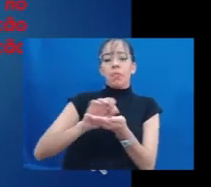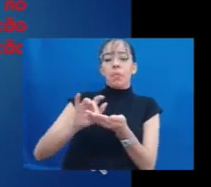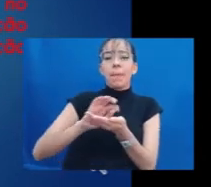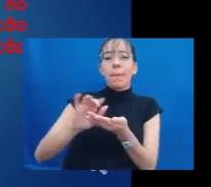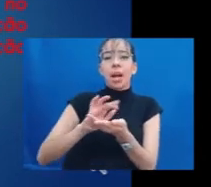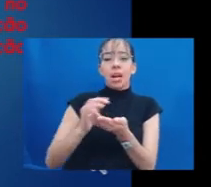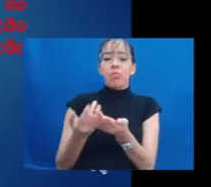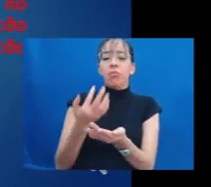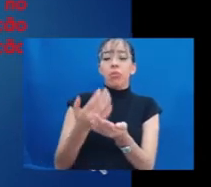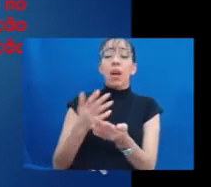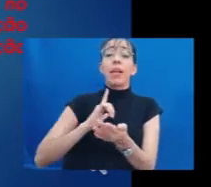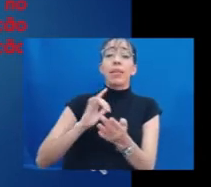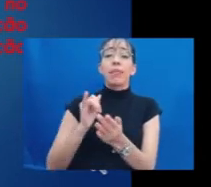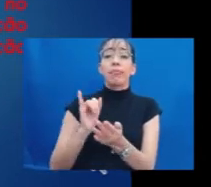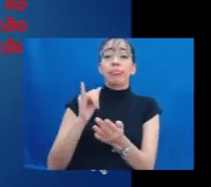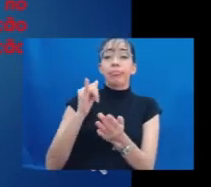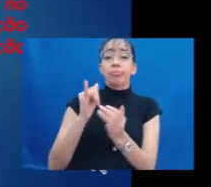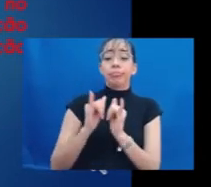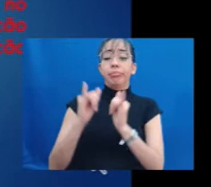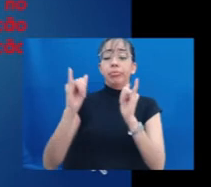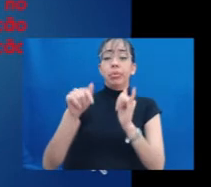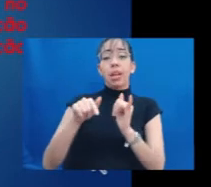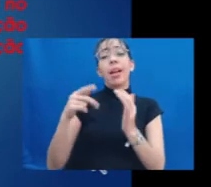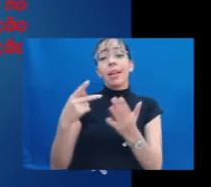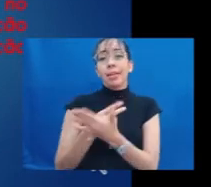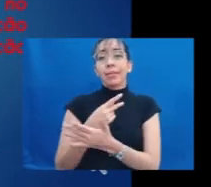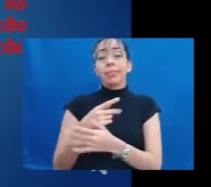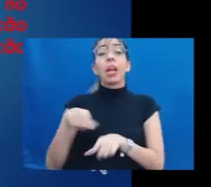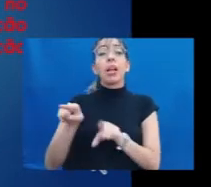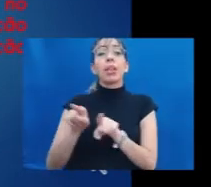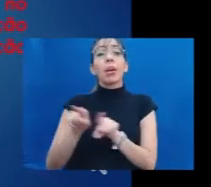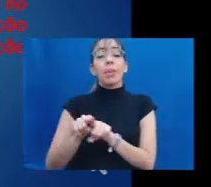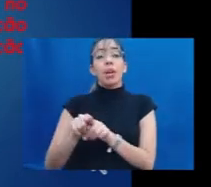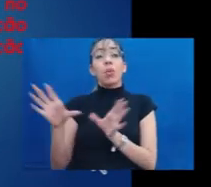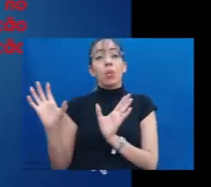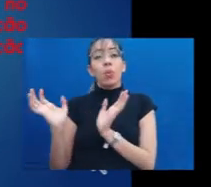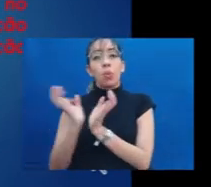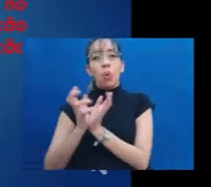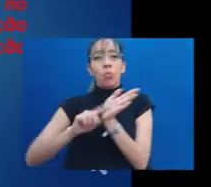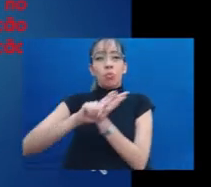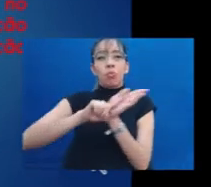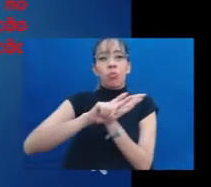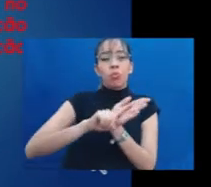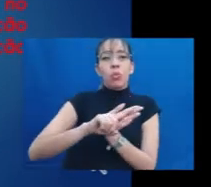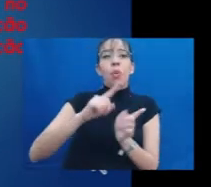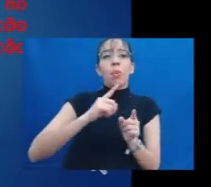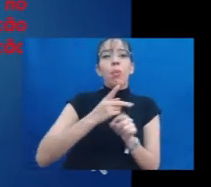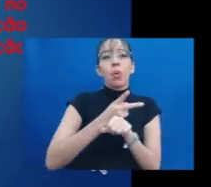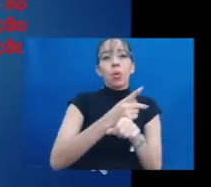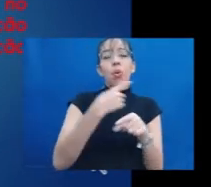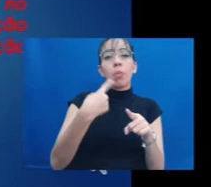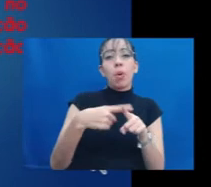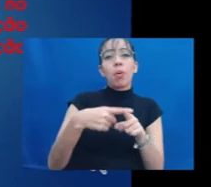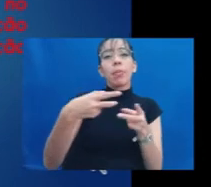inflamáveis. E a auditoria que aconteceu, né, após esse acidente, ela apontou uma série de falhas, né?